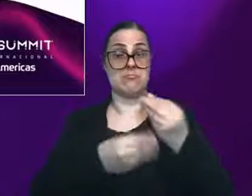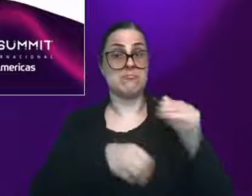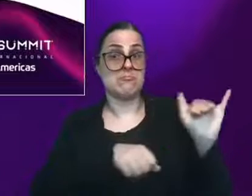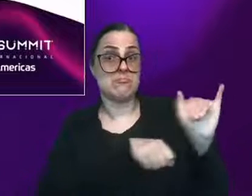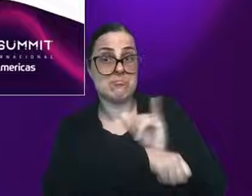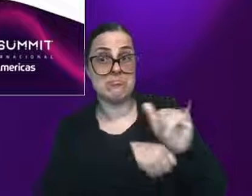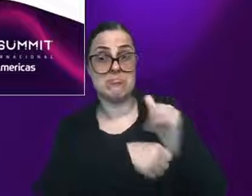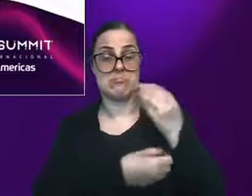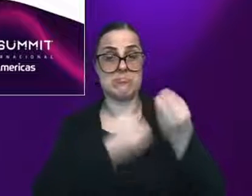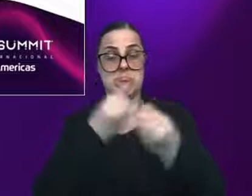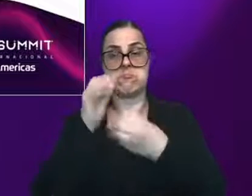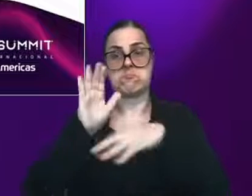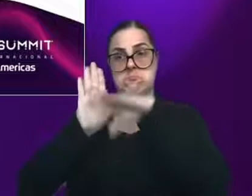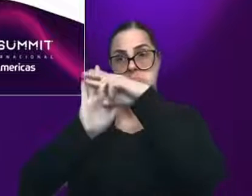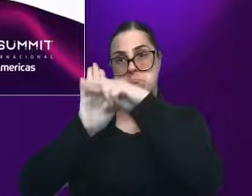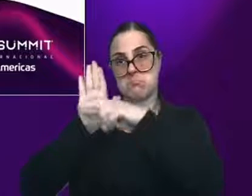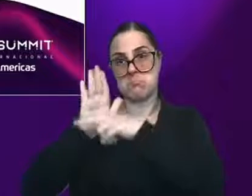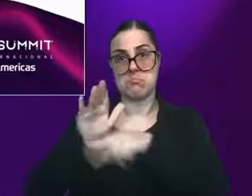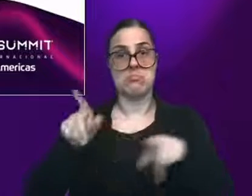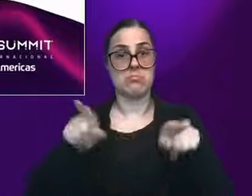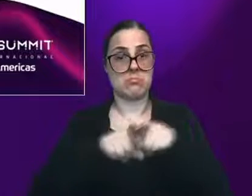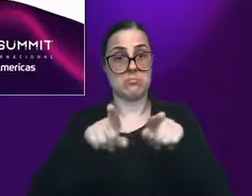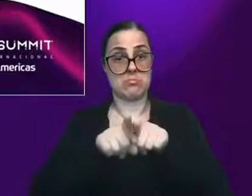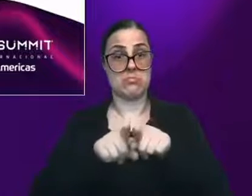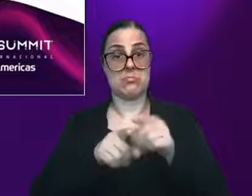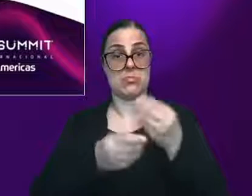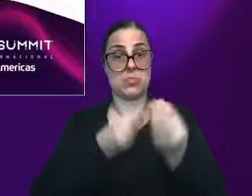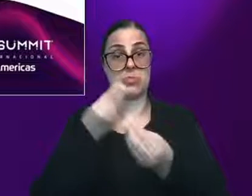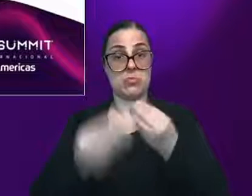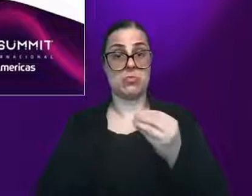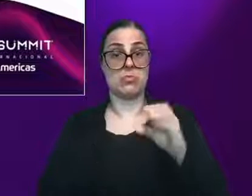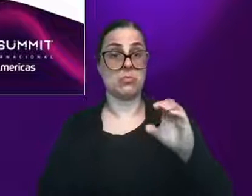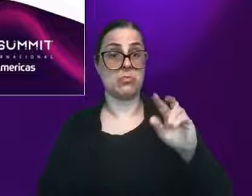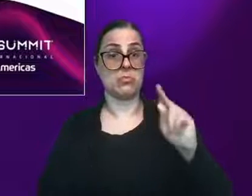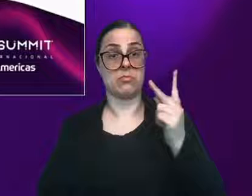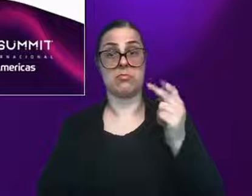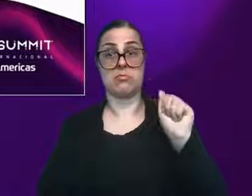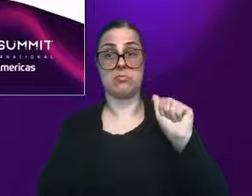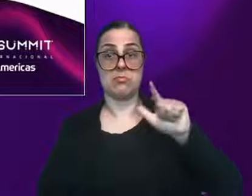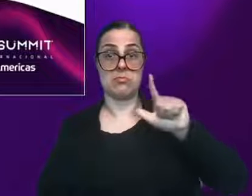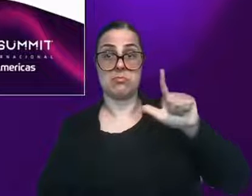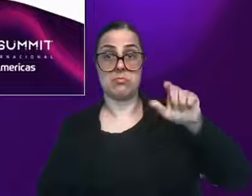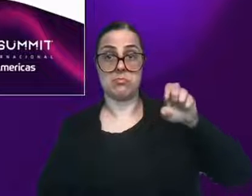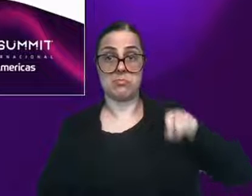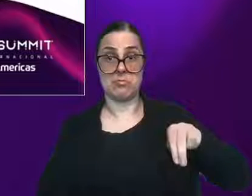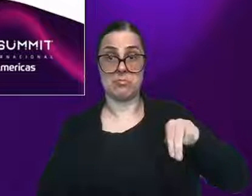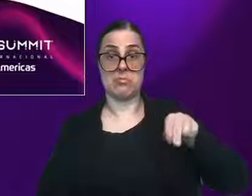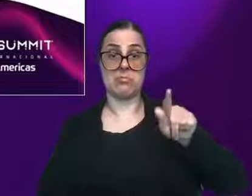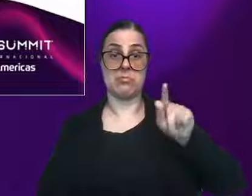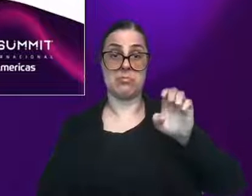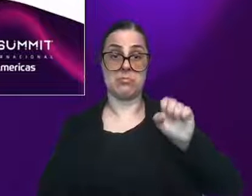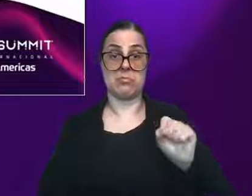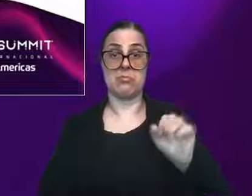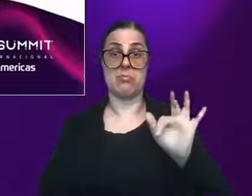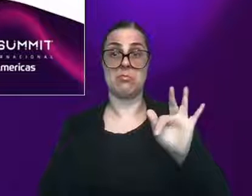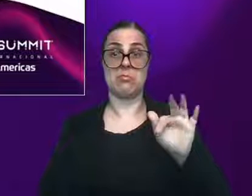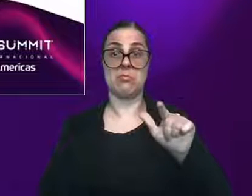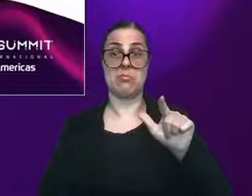trials, né? de fluidos, e com isso levaria a uma sobrecarga de